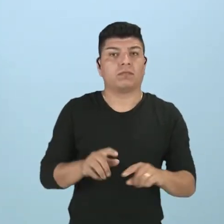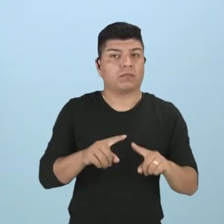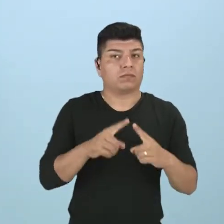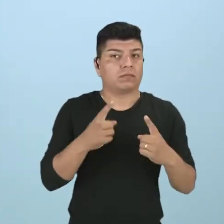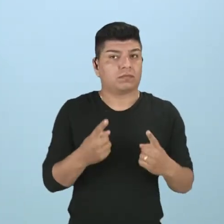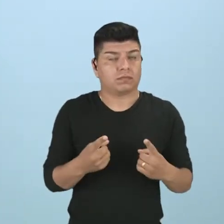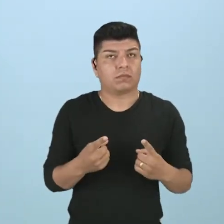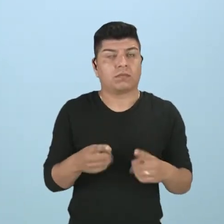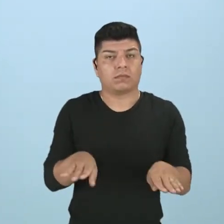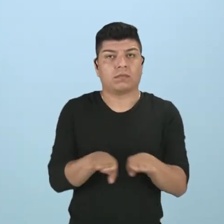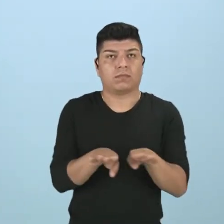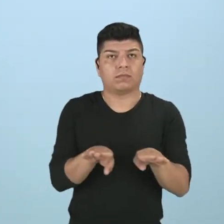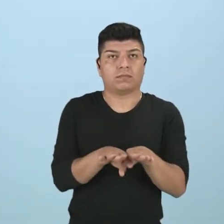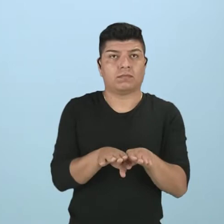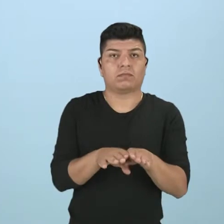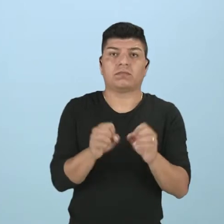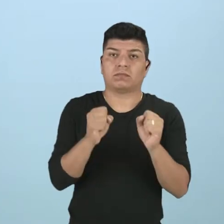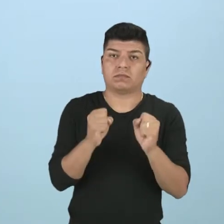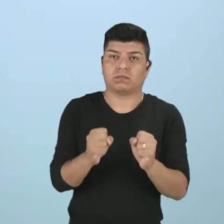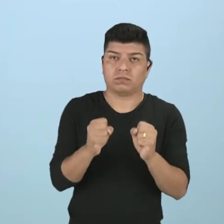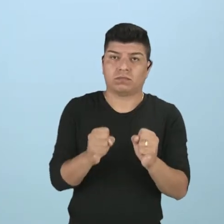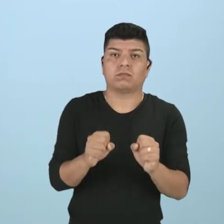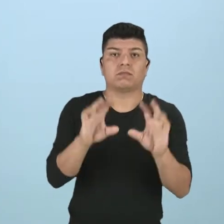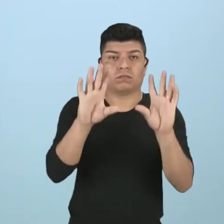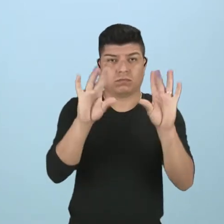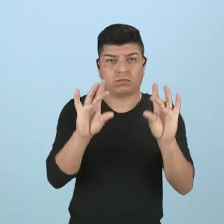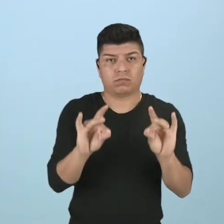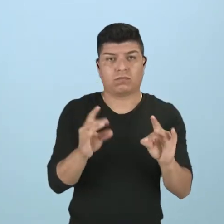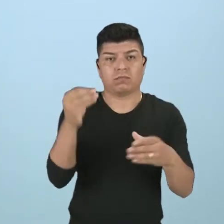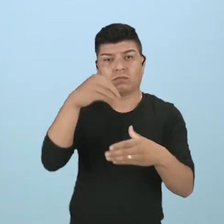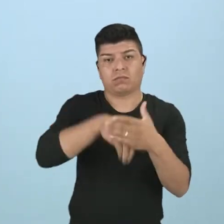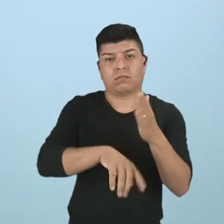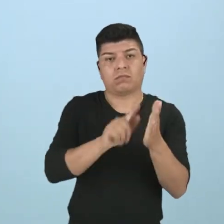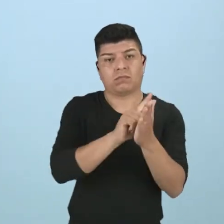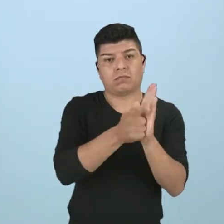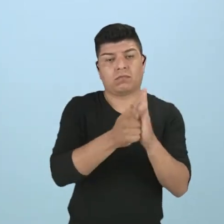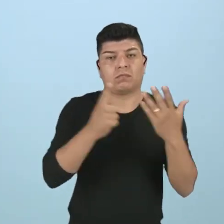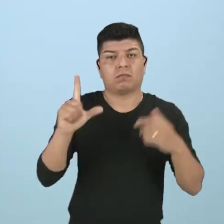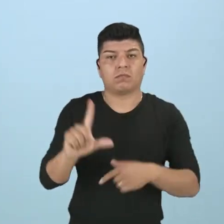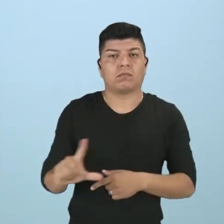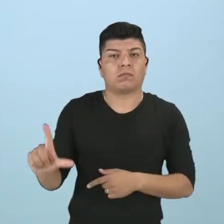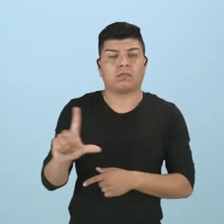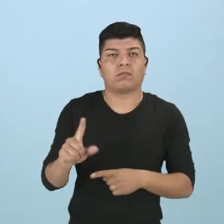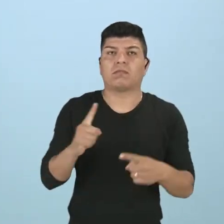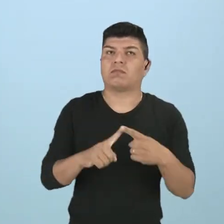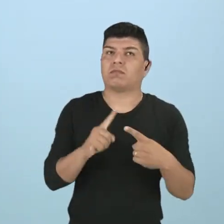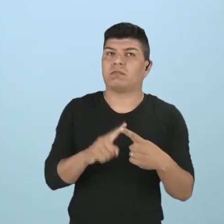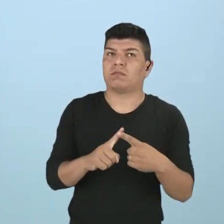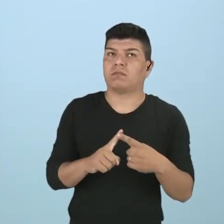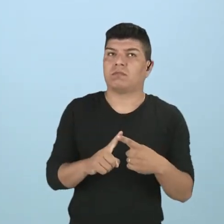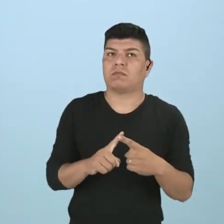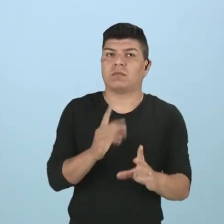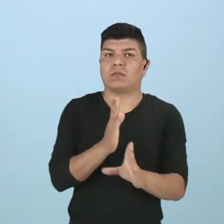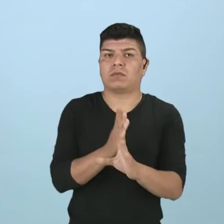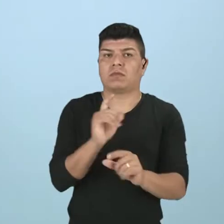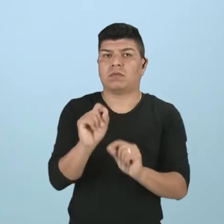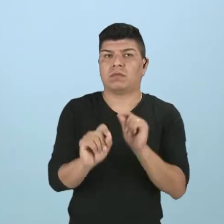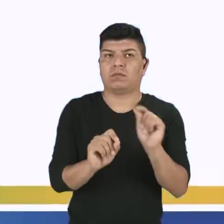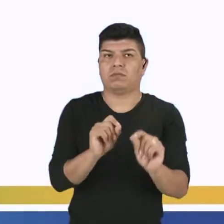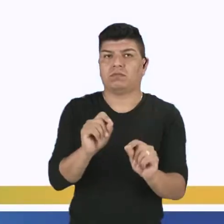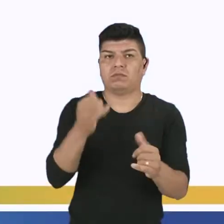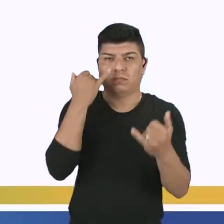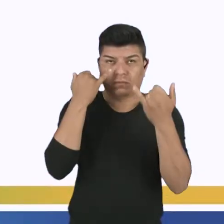Porém, também se pode qualificar dentro do gênero literário. Por quê? Pelo fato de não ser